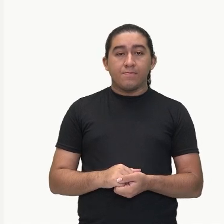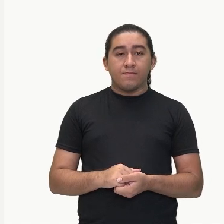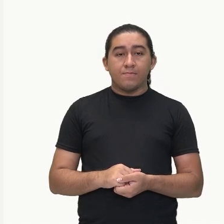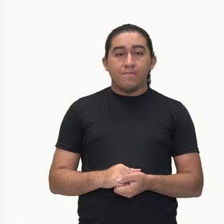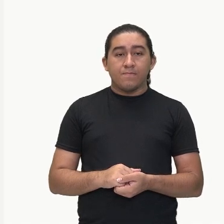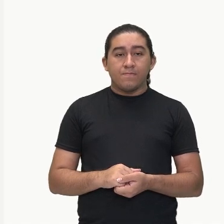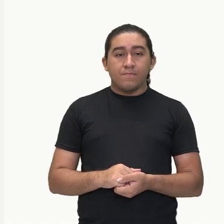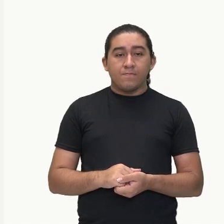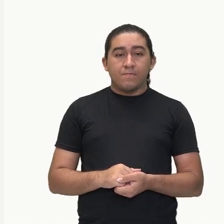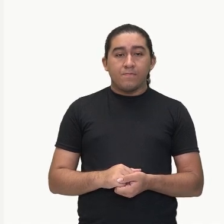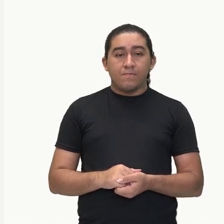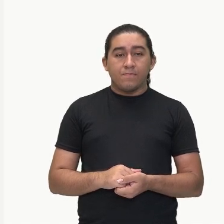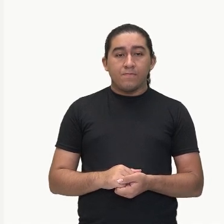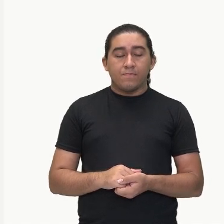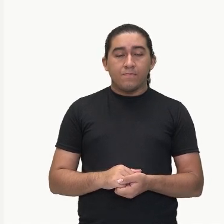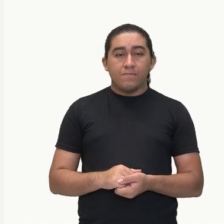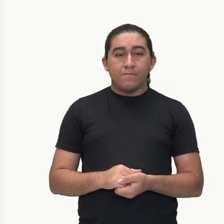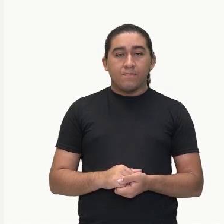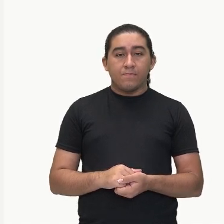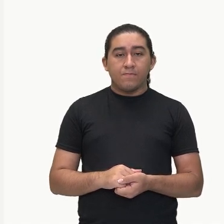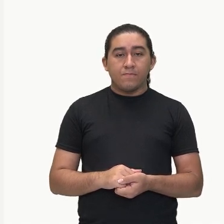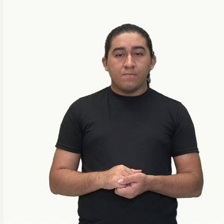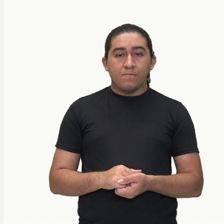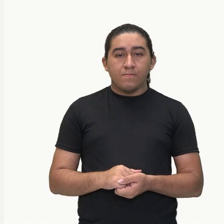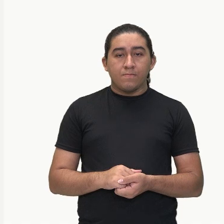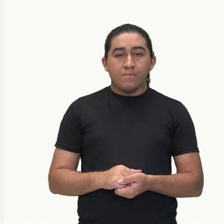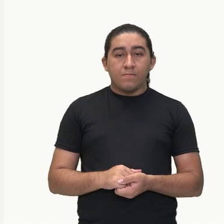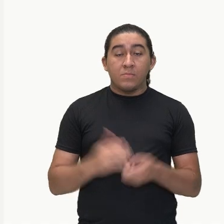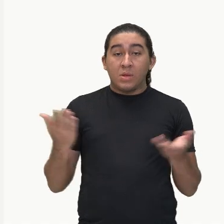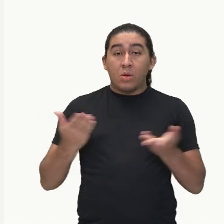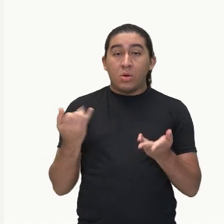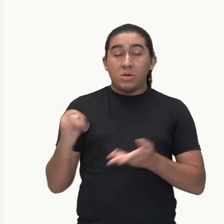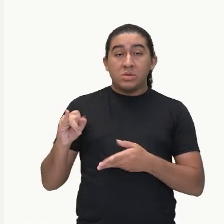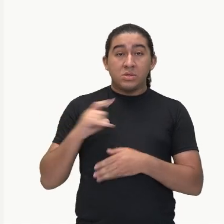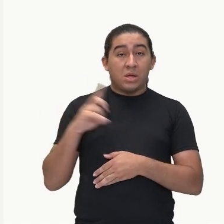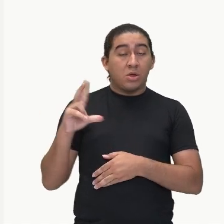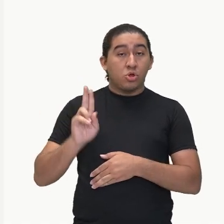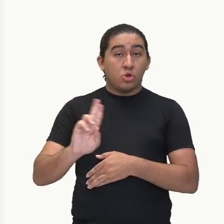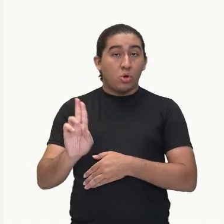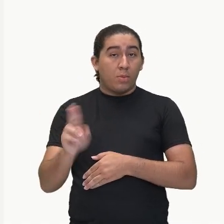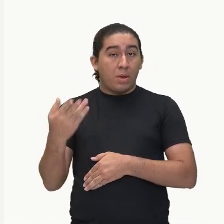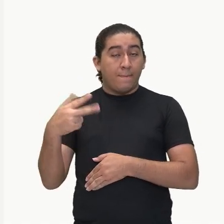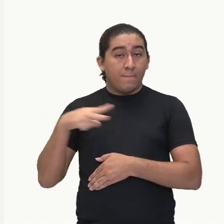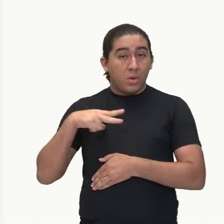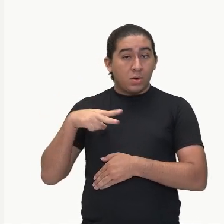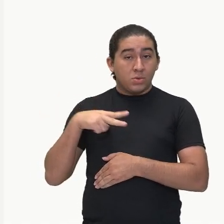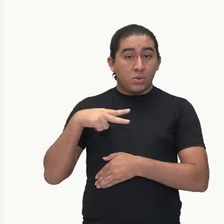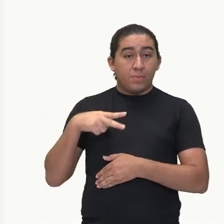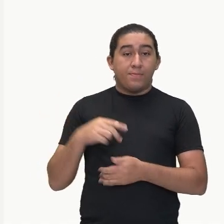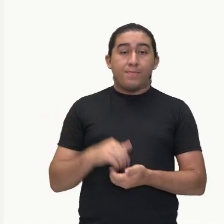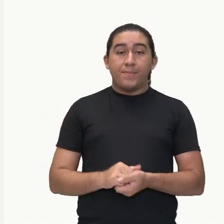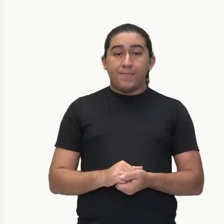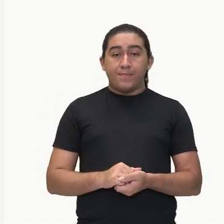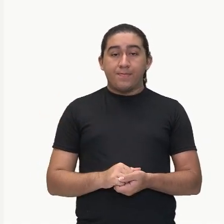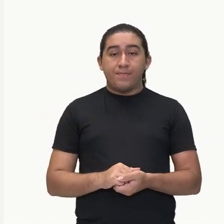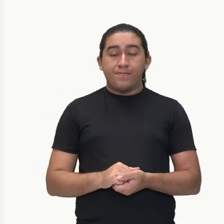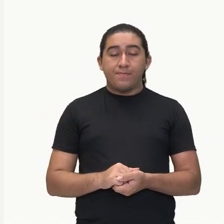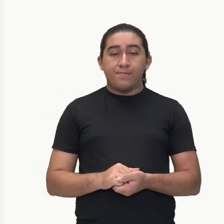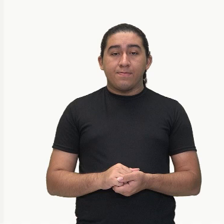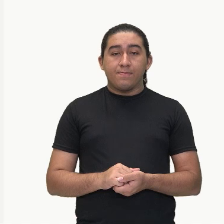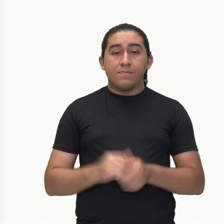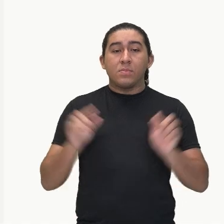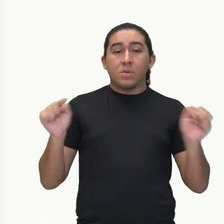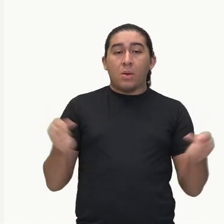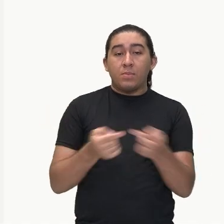caso. Ok? Concordância com nomes próprios. Com os nomes próprios, a concordância deve